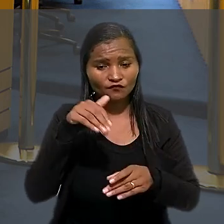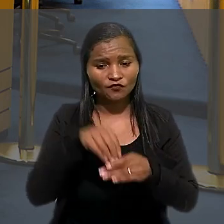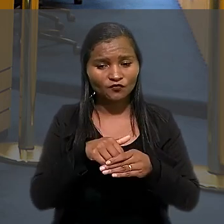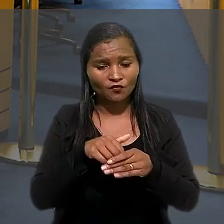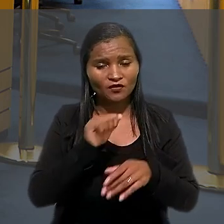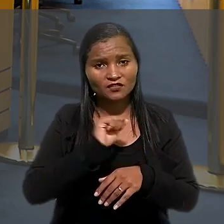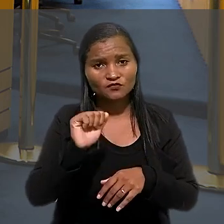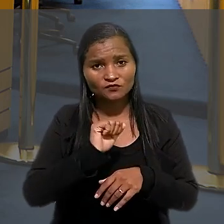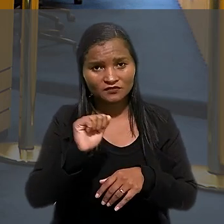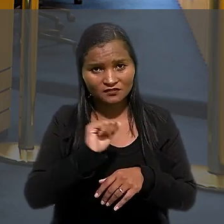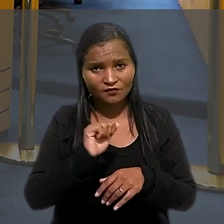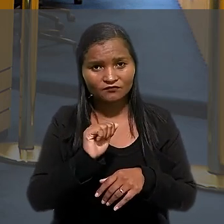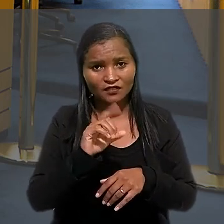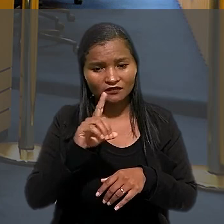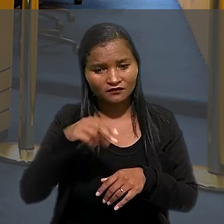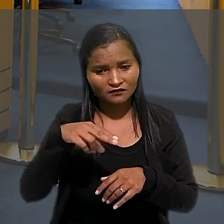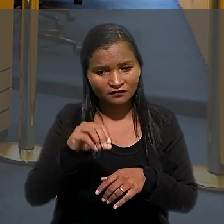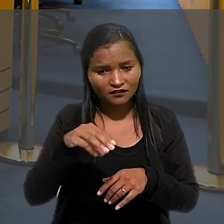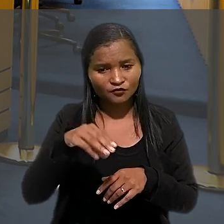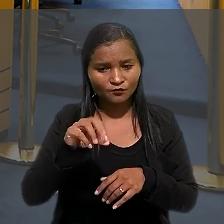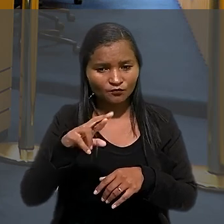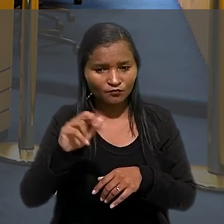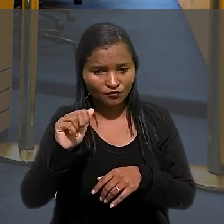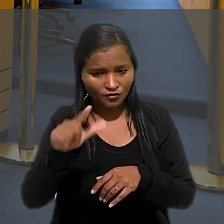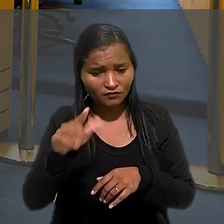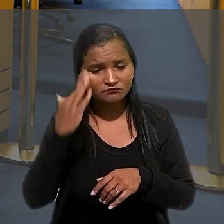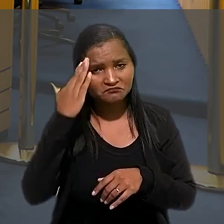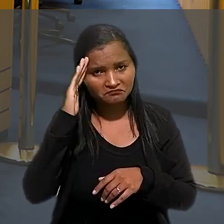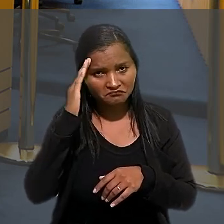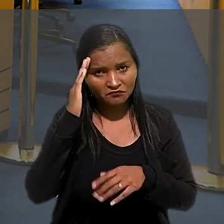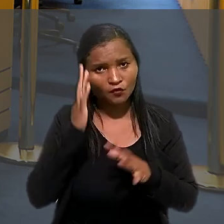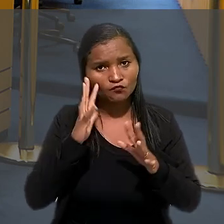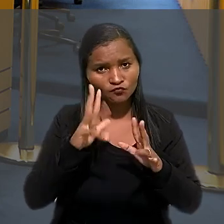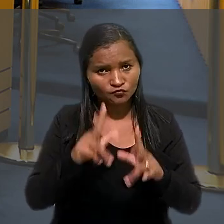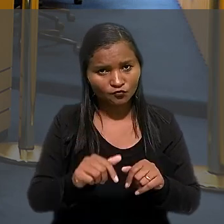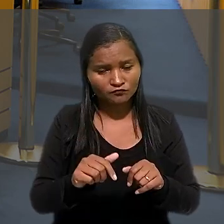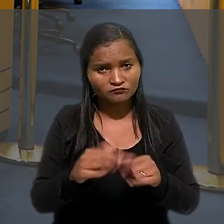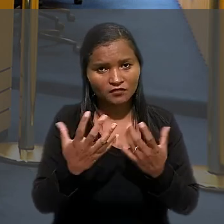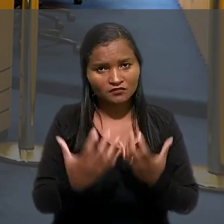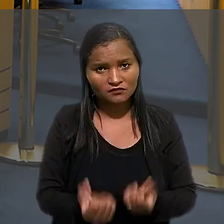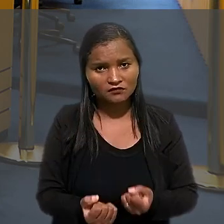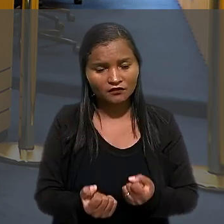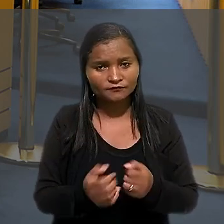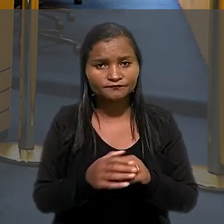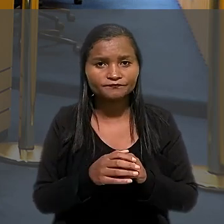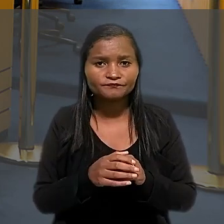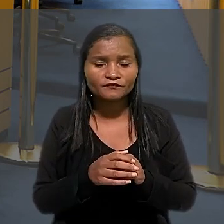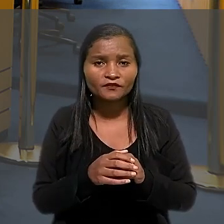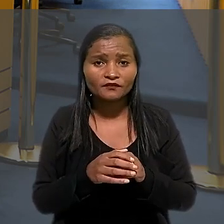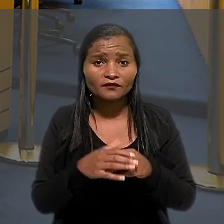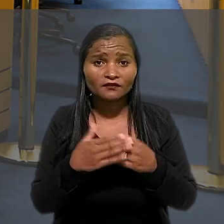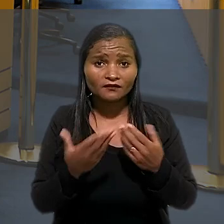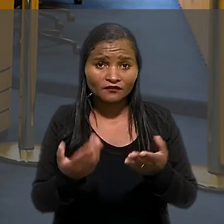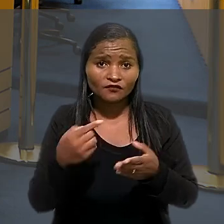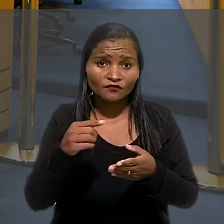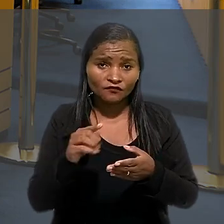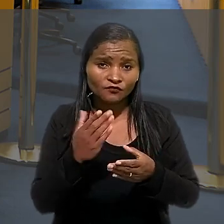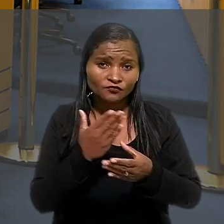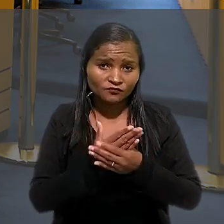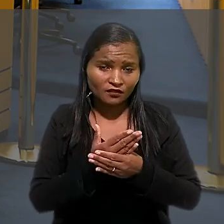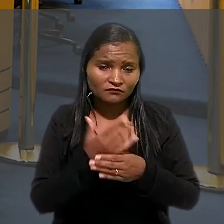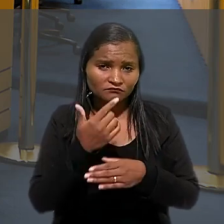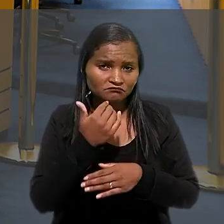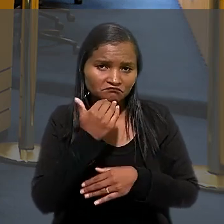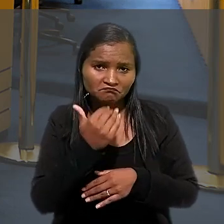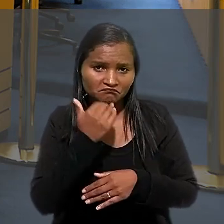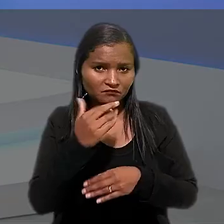da reparação por dano moral. O entendimento foi seguido pelos demais integrantes da turma. Como o caso transitou em julgado,